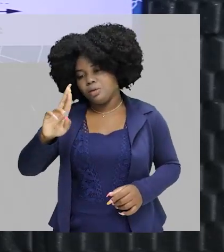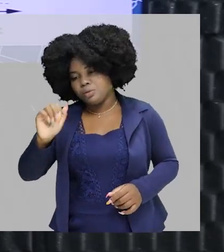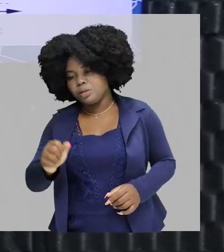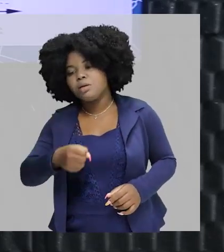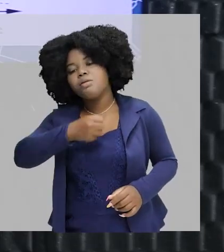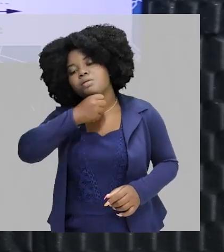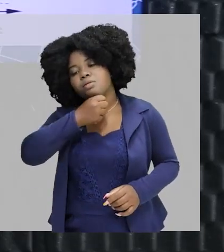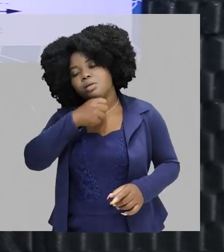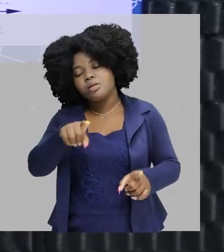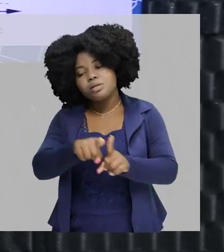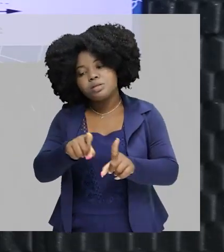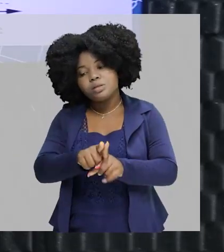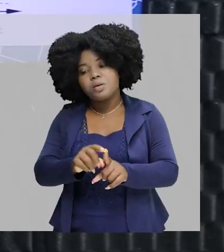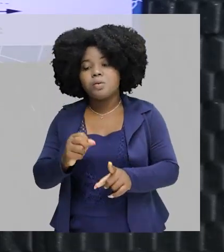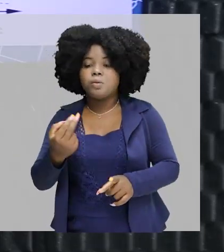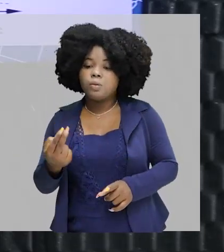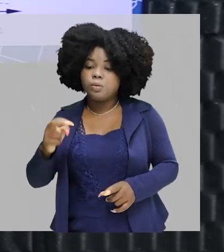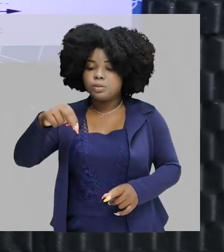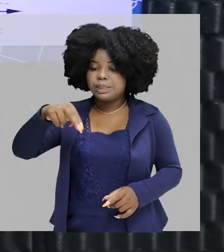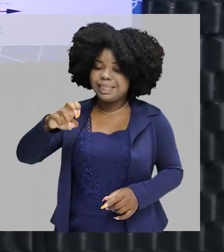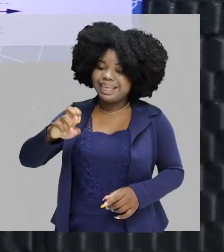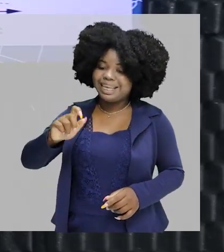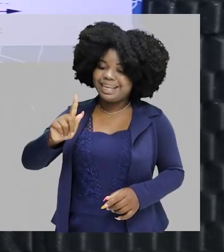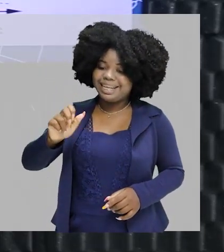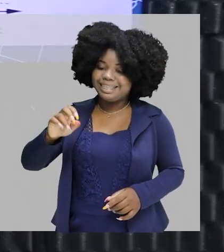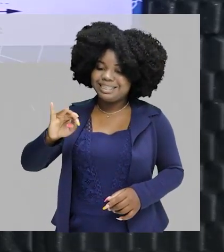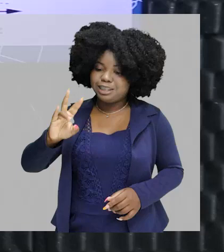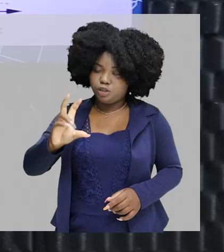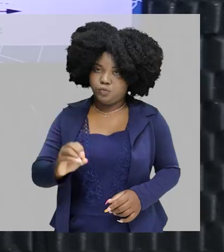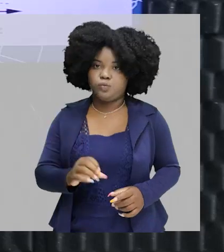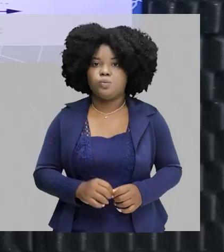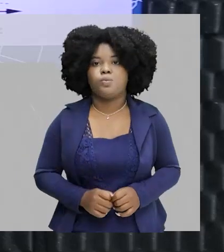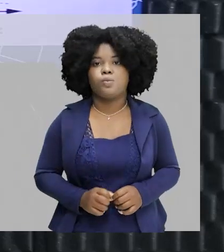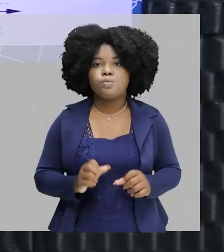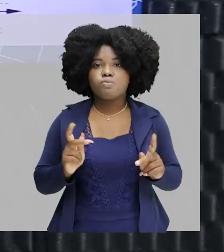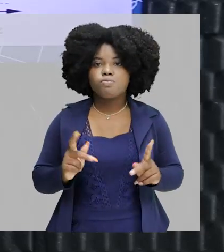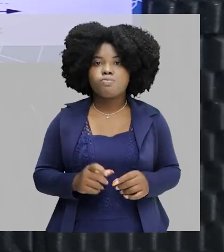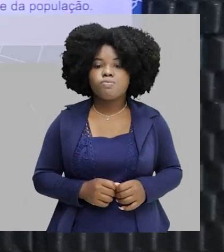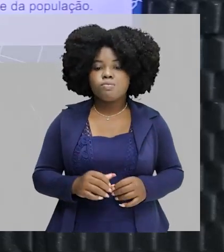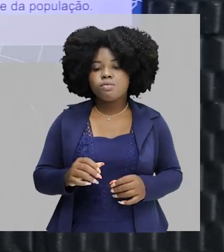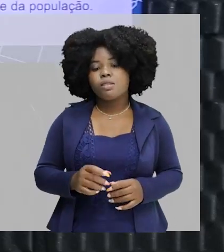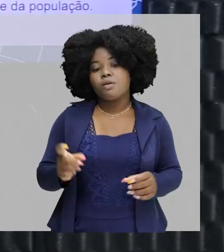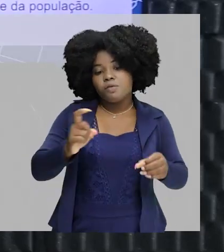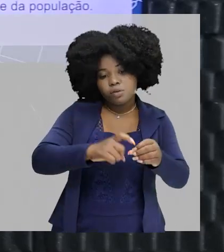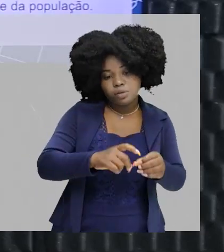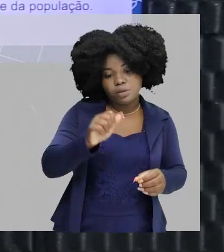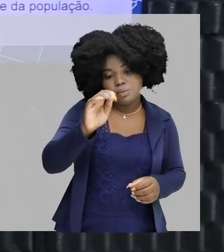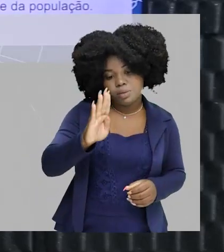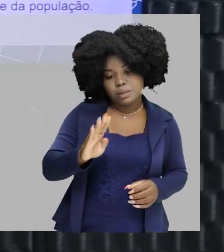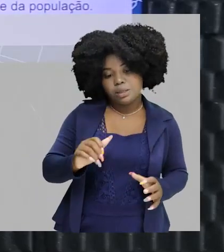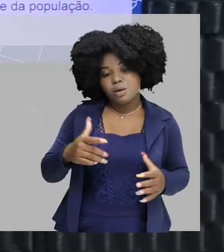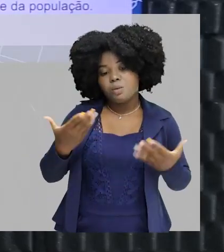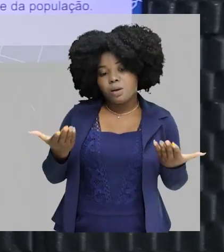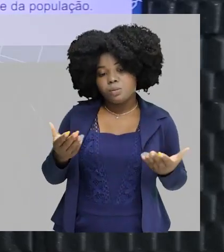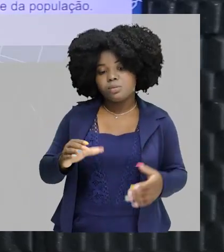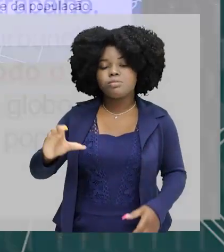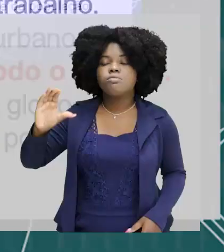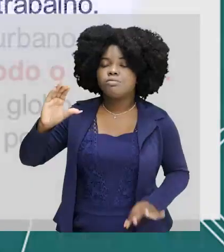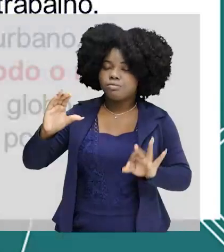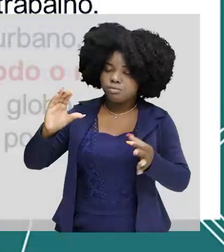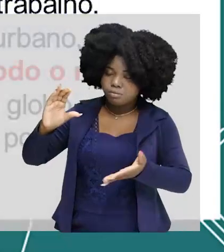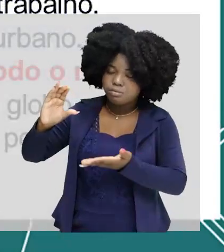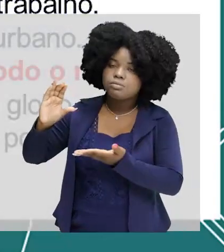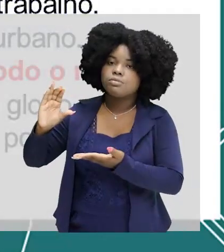mantendo em número, ou até negativo, beleza? Então, voltando para a questão, qual é a nossa resposta, galera? É a